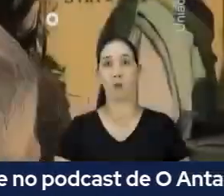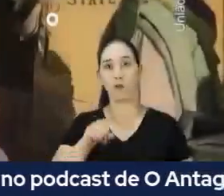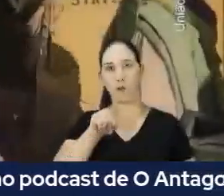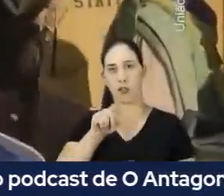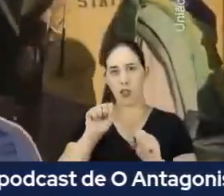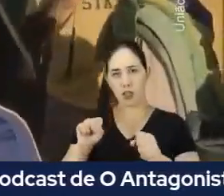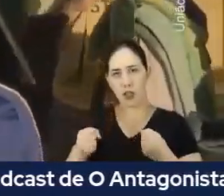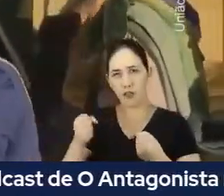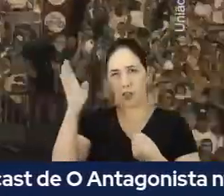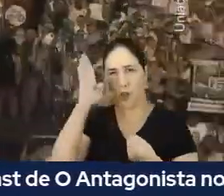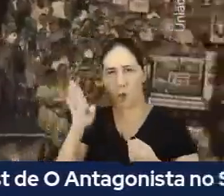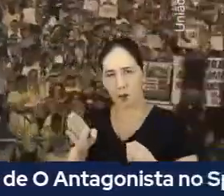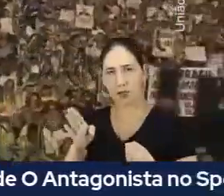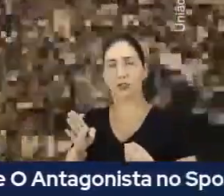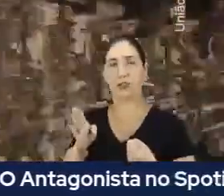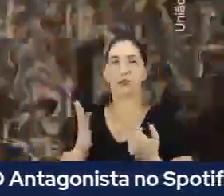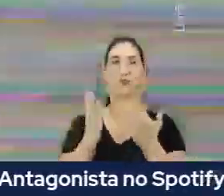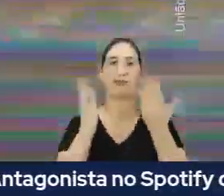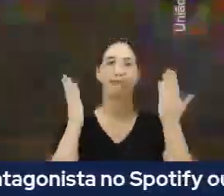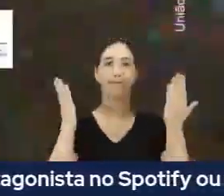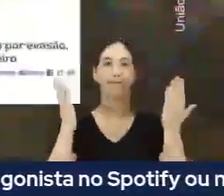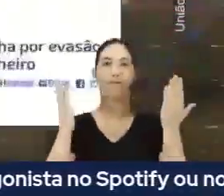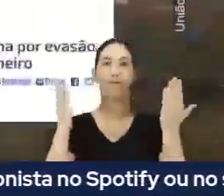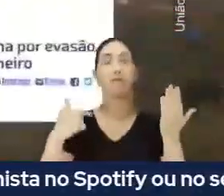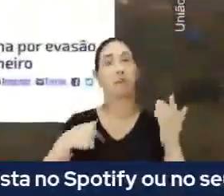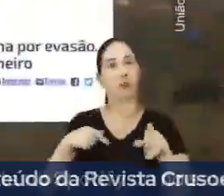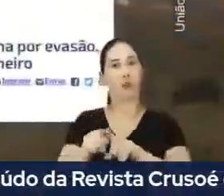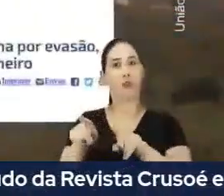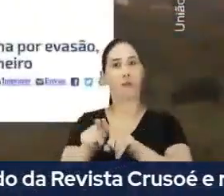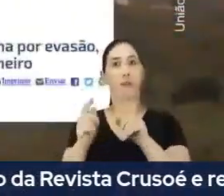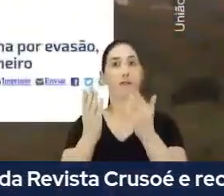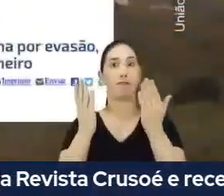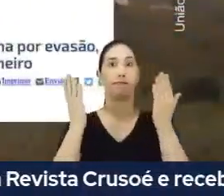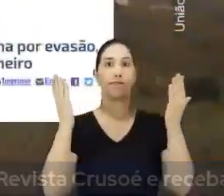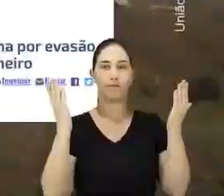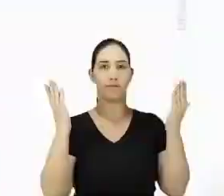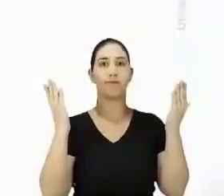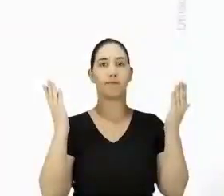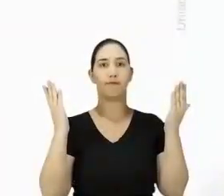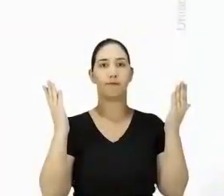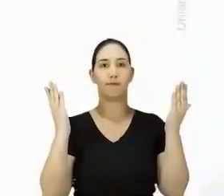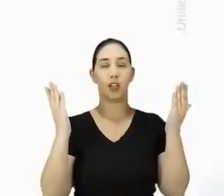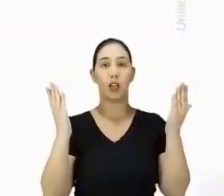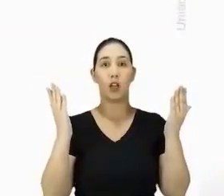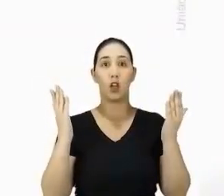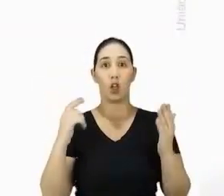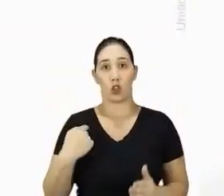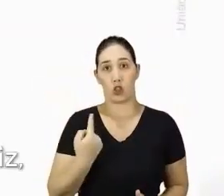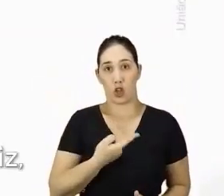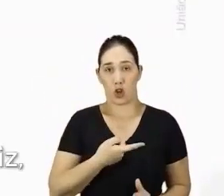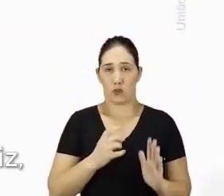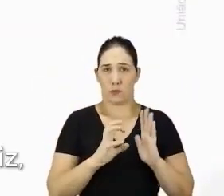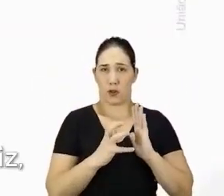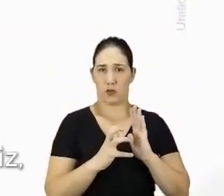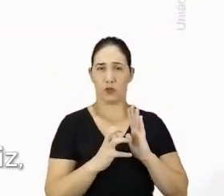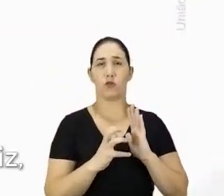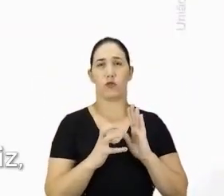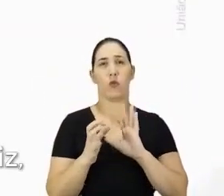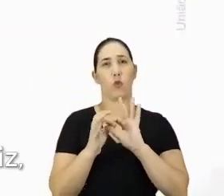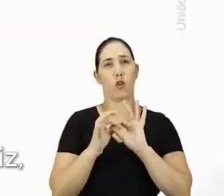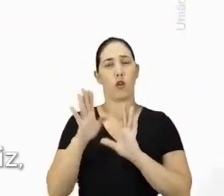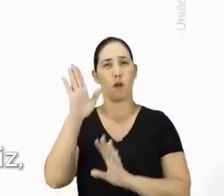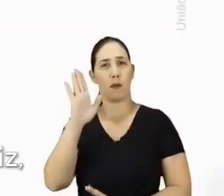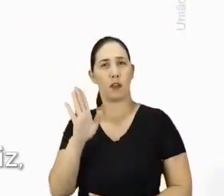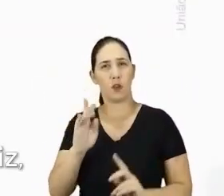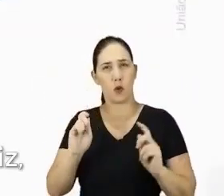Você defendeu o Brasil aqui. E eu aqui. Com a União Brasil e você, temos a missão de